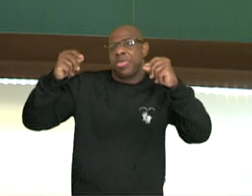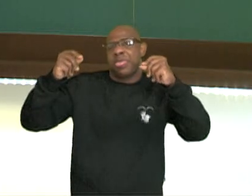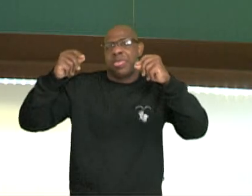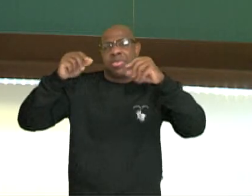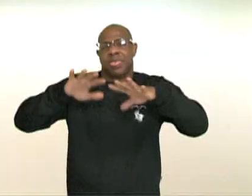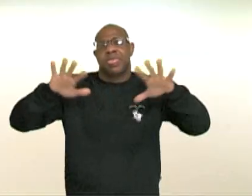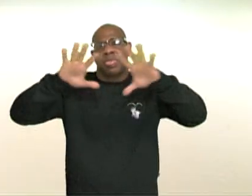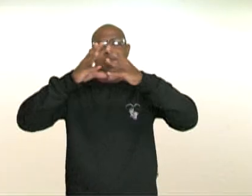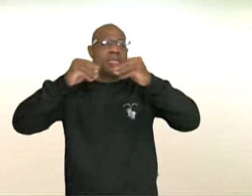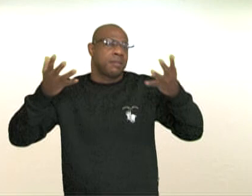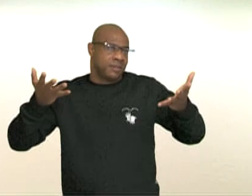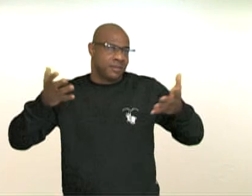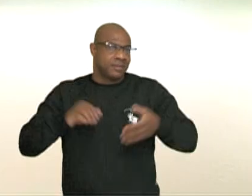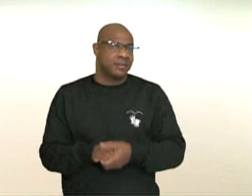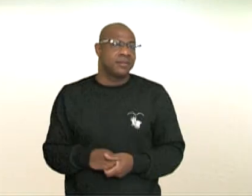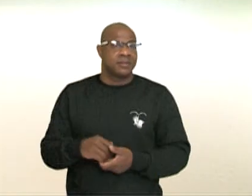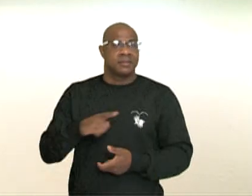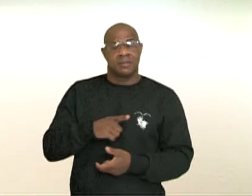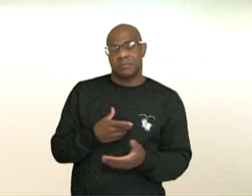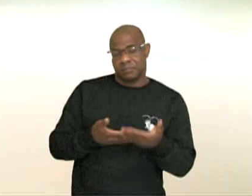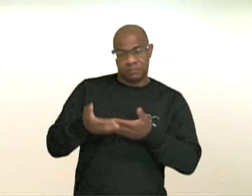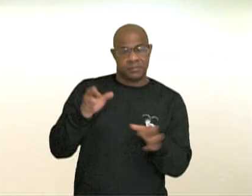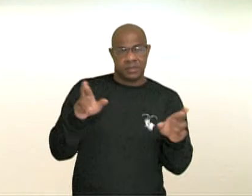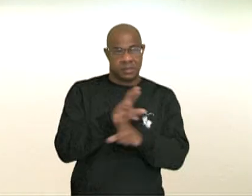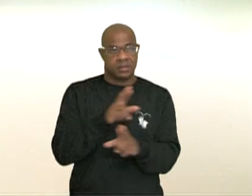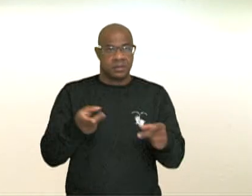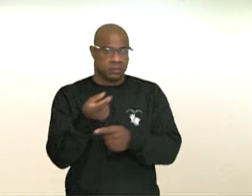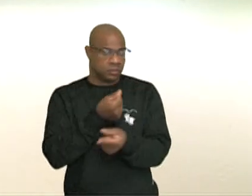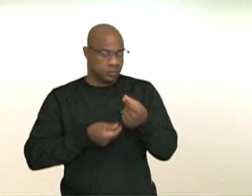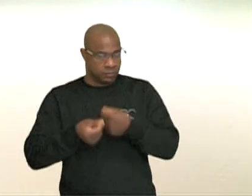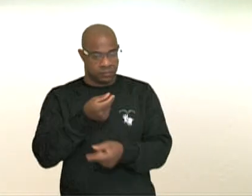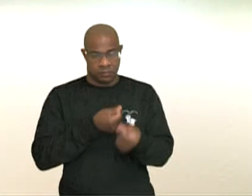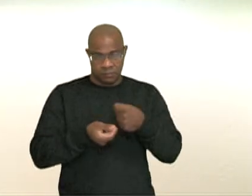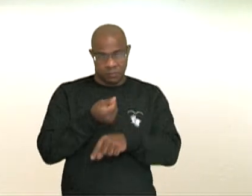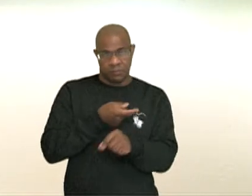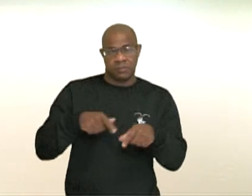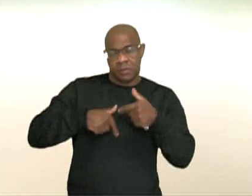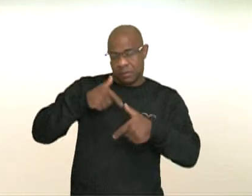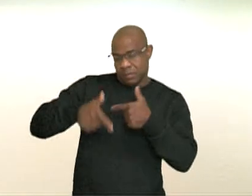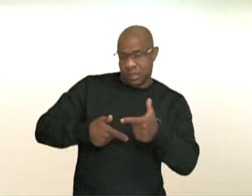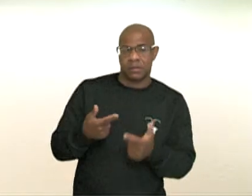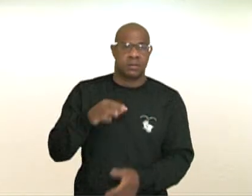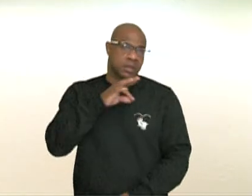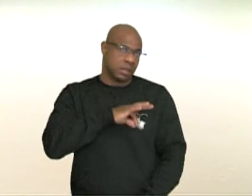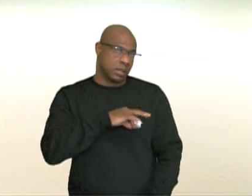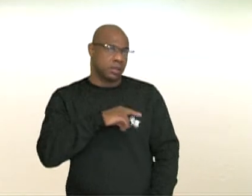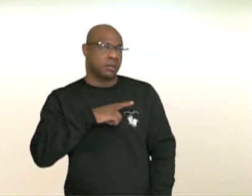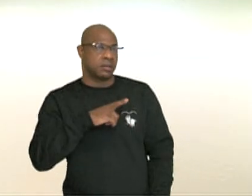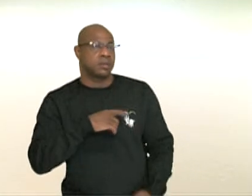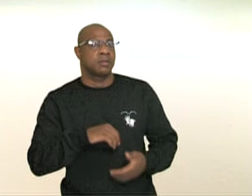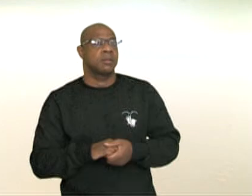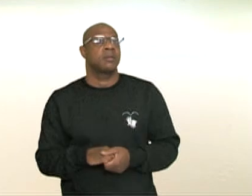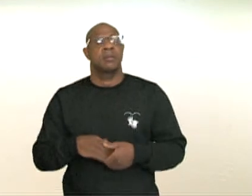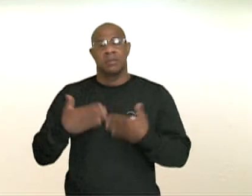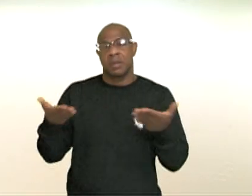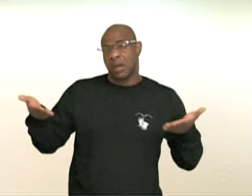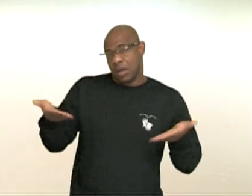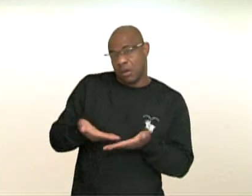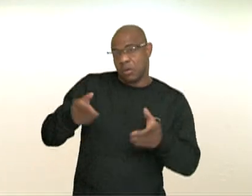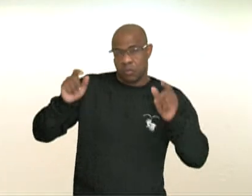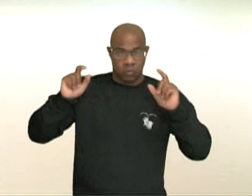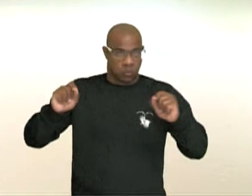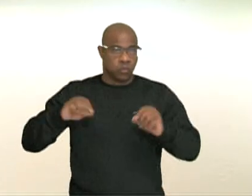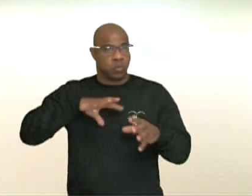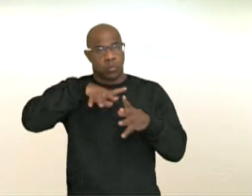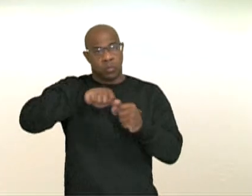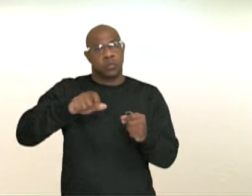marco para se estabelecer essas formas de relações capitalistas, do trabalho assalariado, entre outros. E agora, então, o mundo